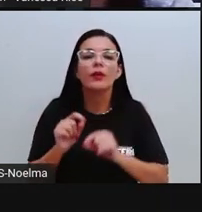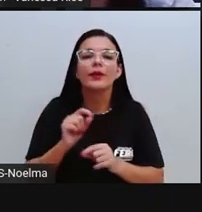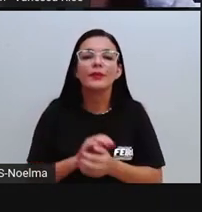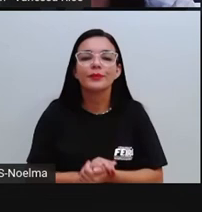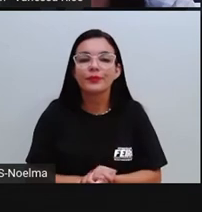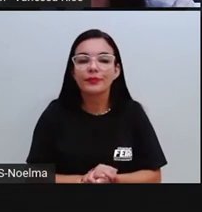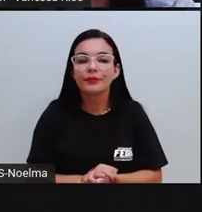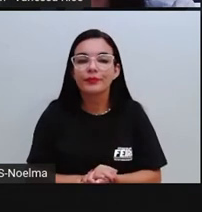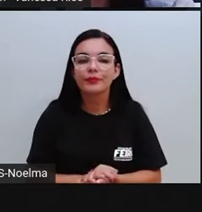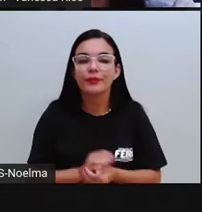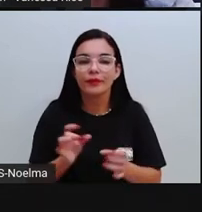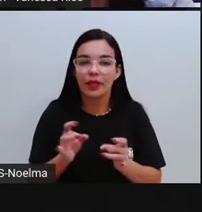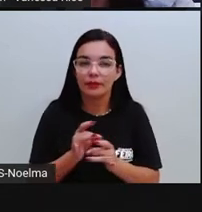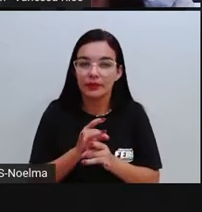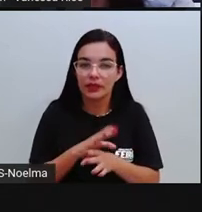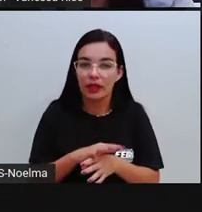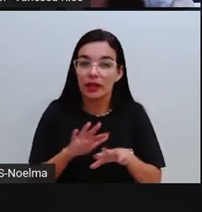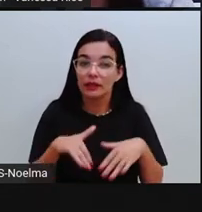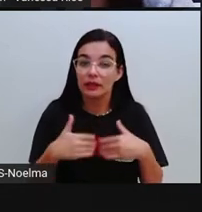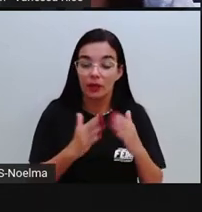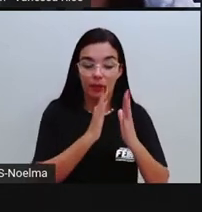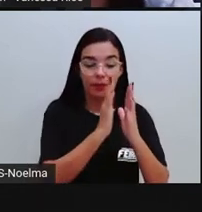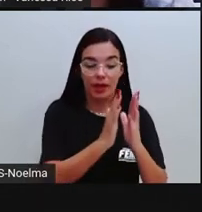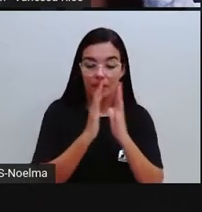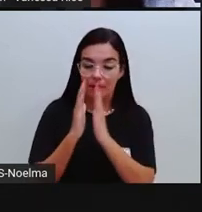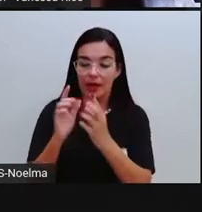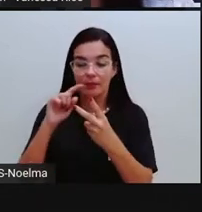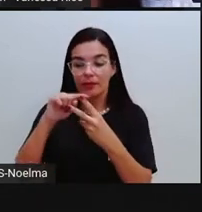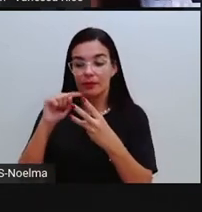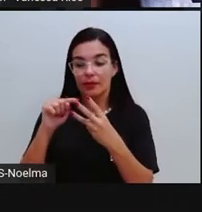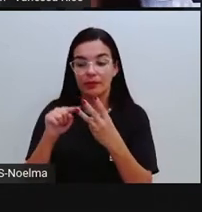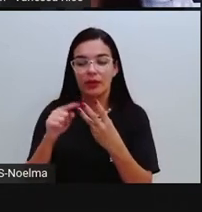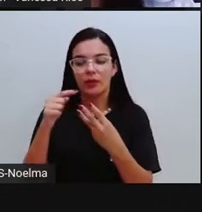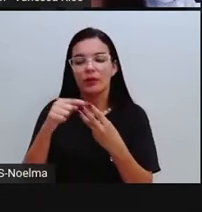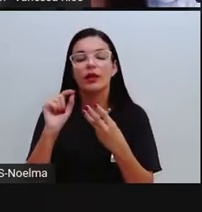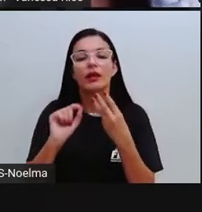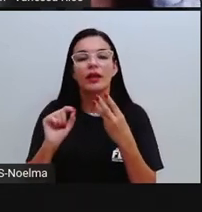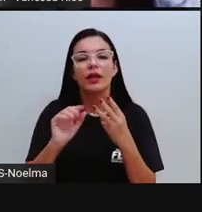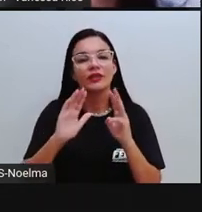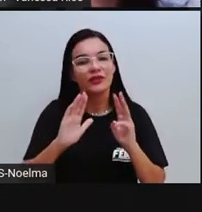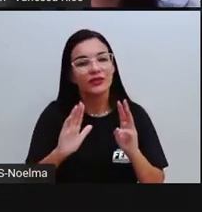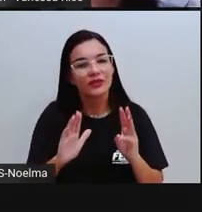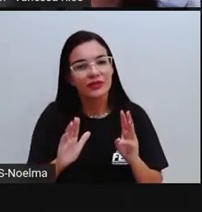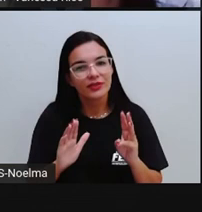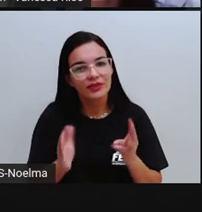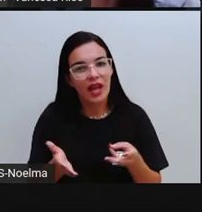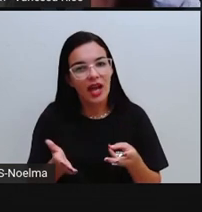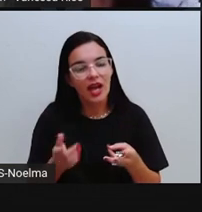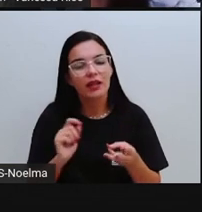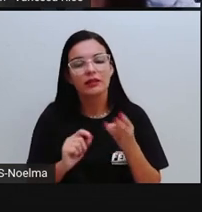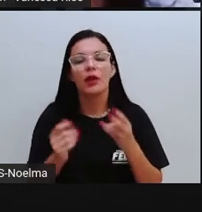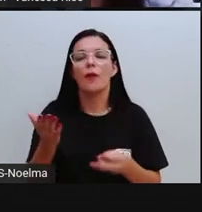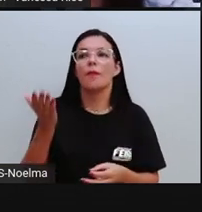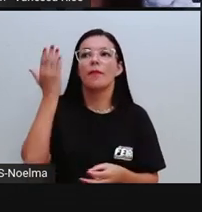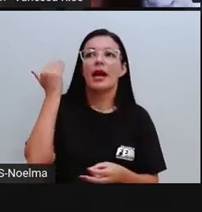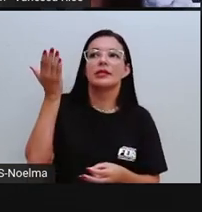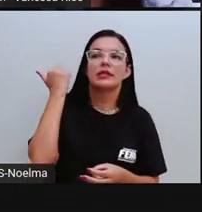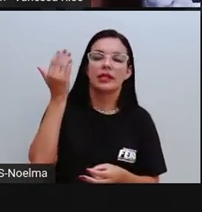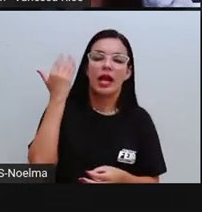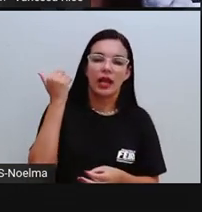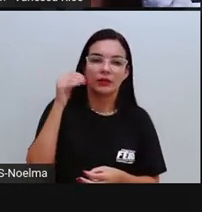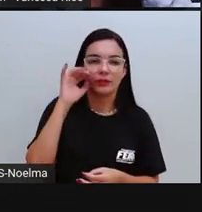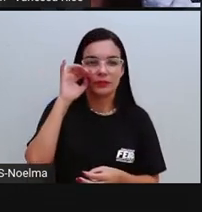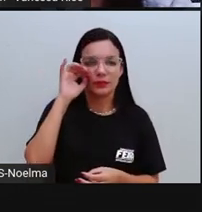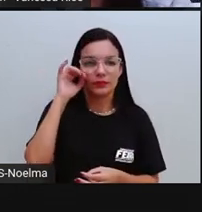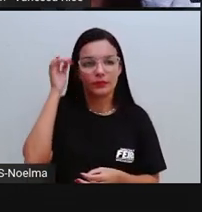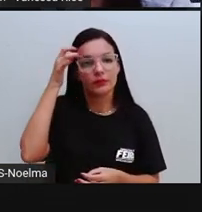é terminamos. Terminamos indica uma ação que já aconteceu. Então, o tempo aqui é o